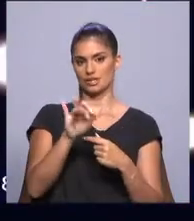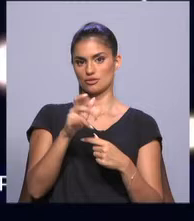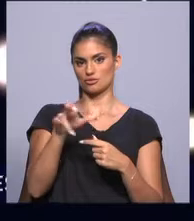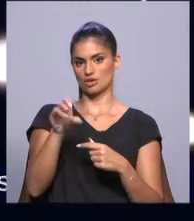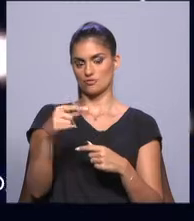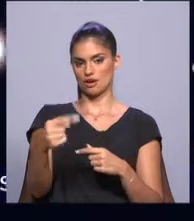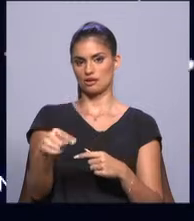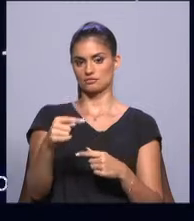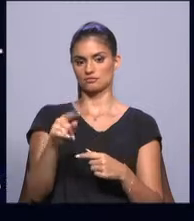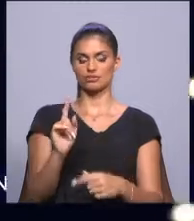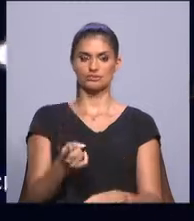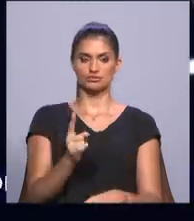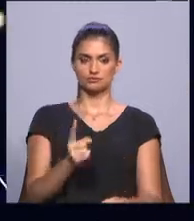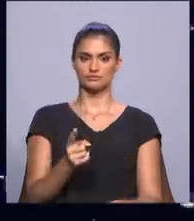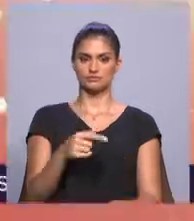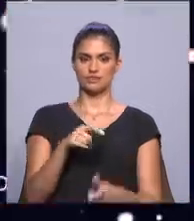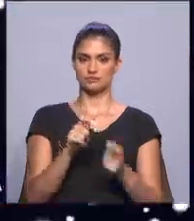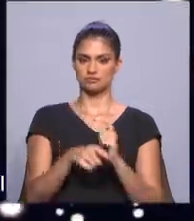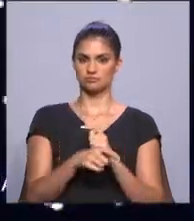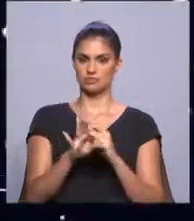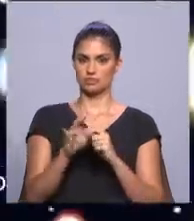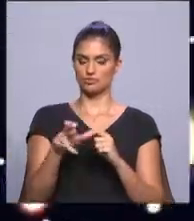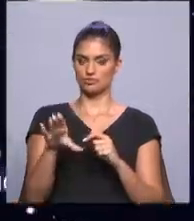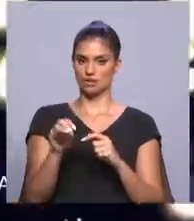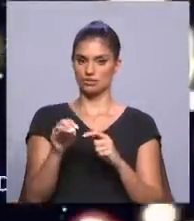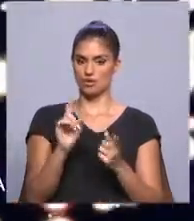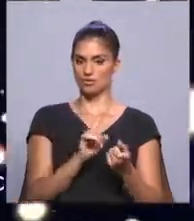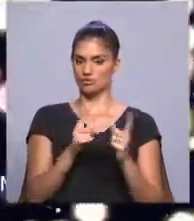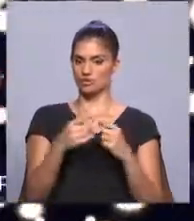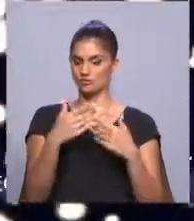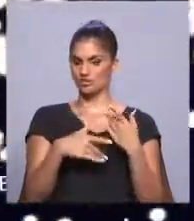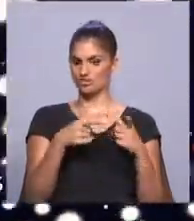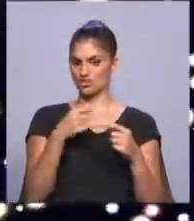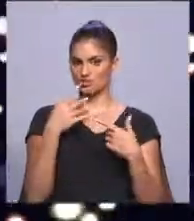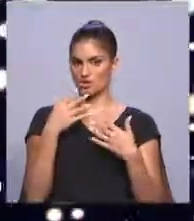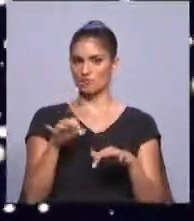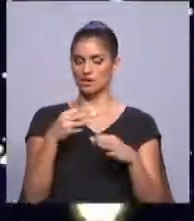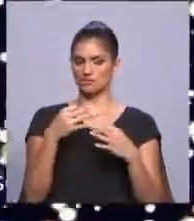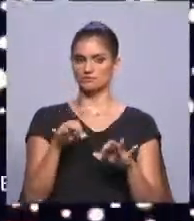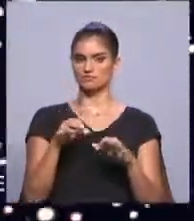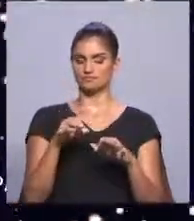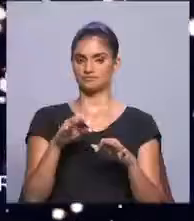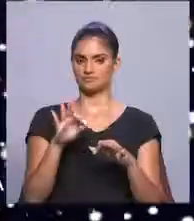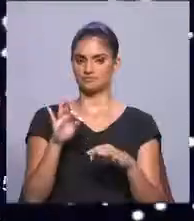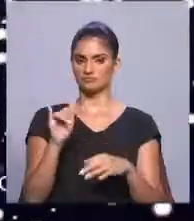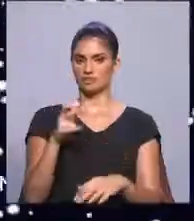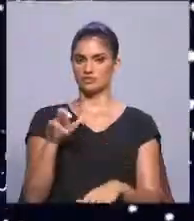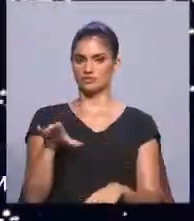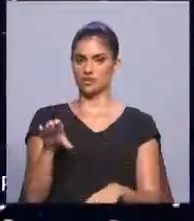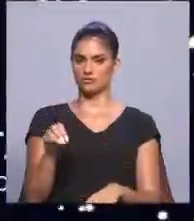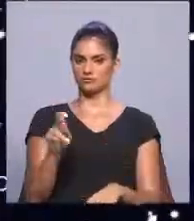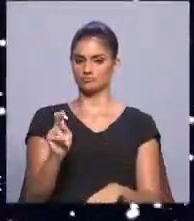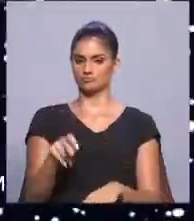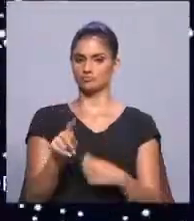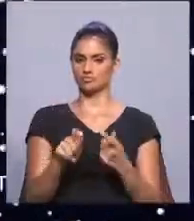E, portanto, à medida que vai transformando hidrogênio em hélio, ao contrário do que acontece nas estrelas normais, que têm um estoque de hidrogênio com que nasce e que depois